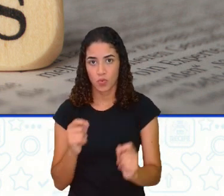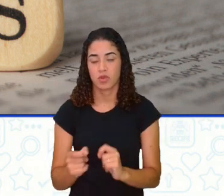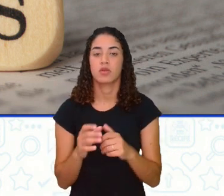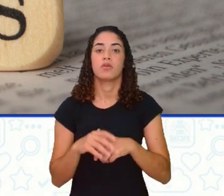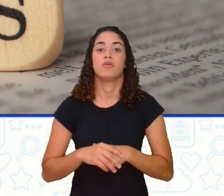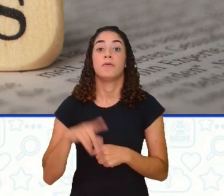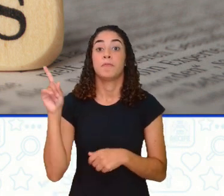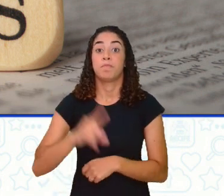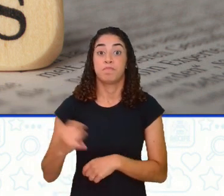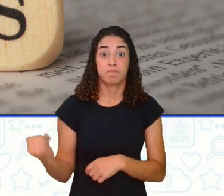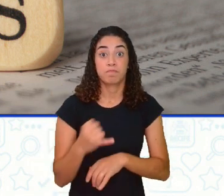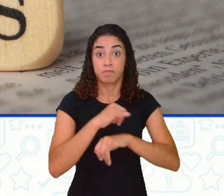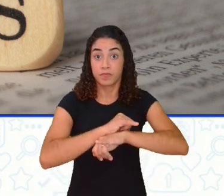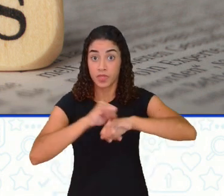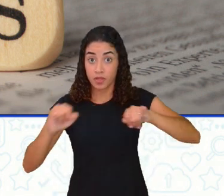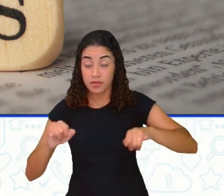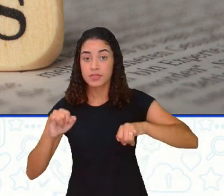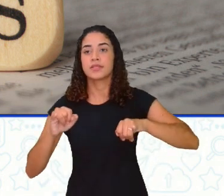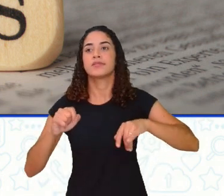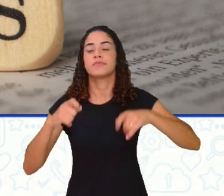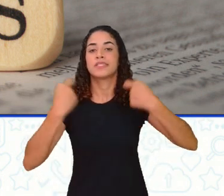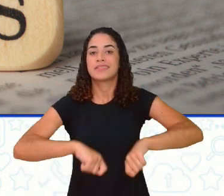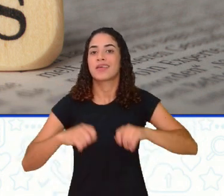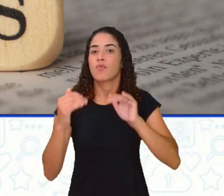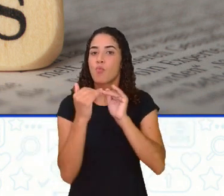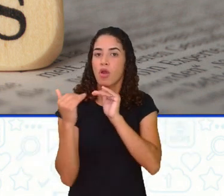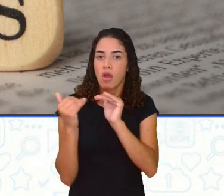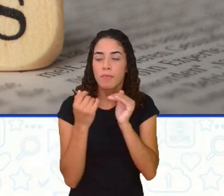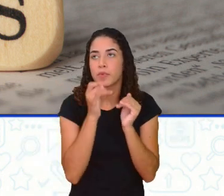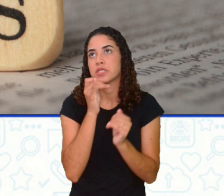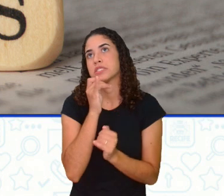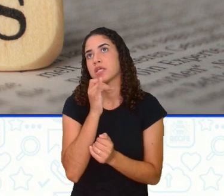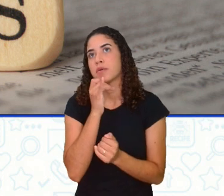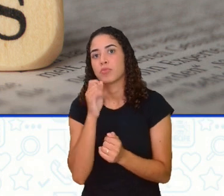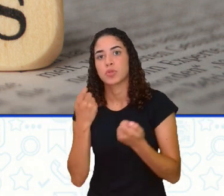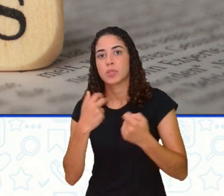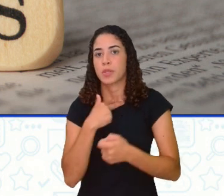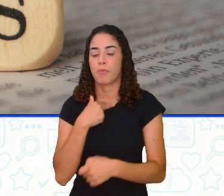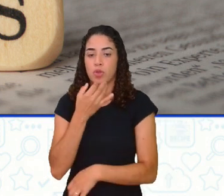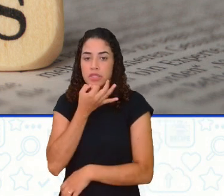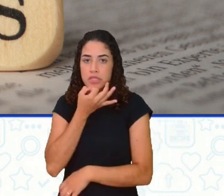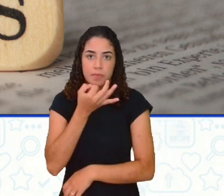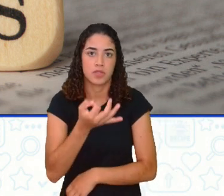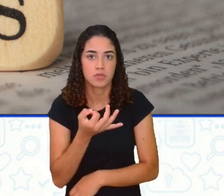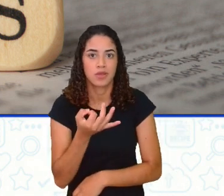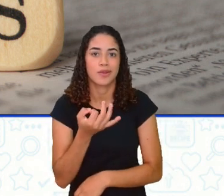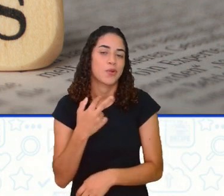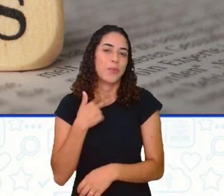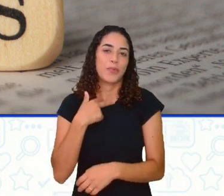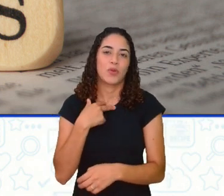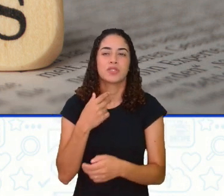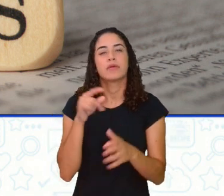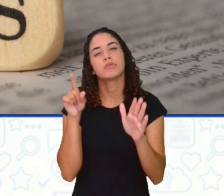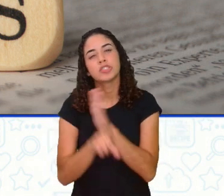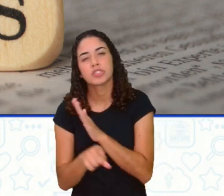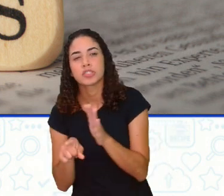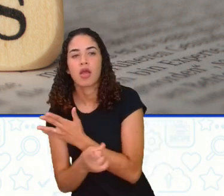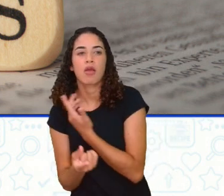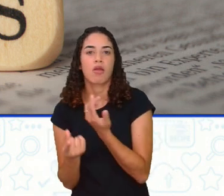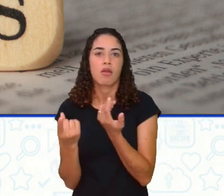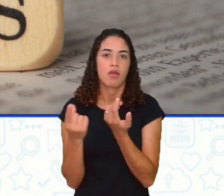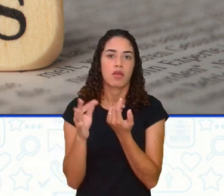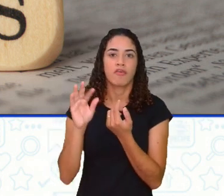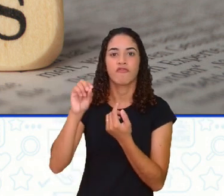importante que a notícia seja imparcial, tá certo? Porque aí a gente não consegue questionar as fontes, a gente